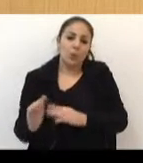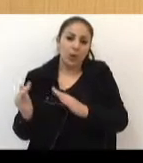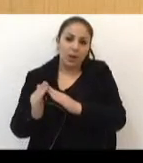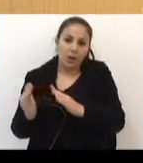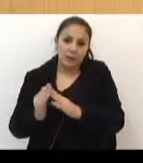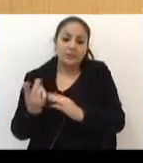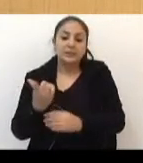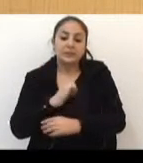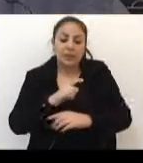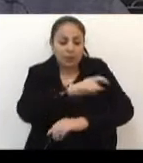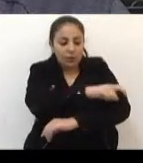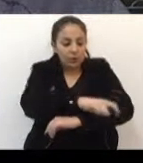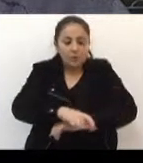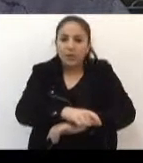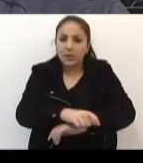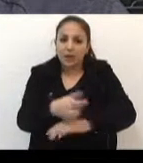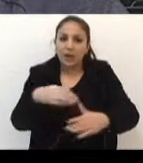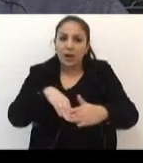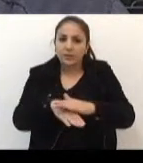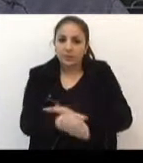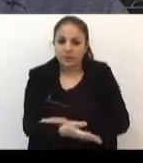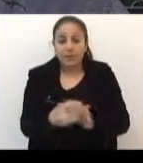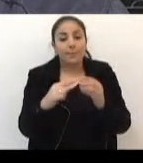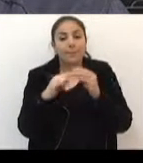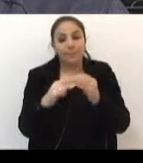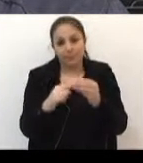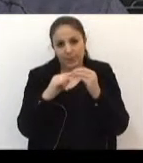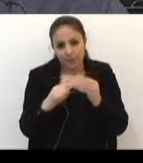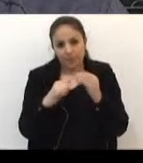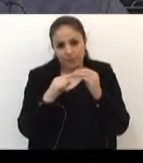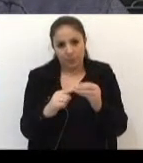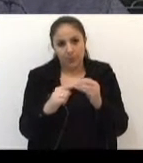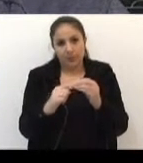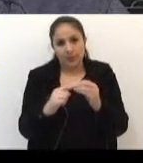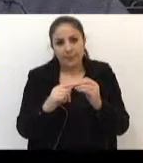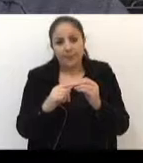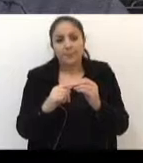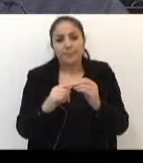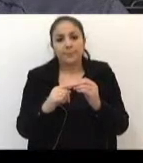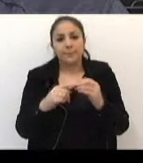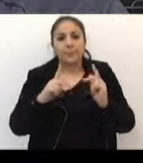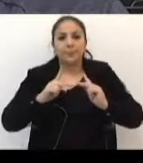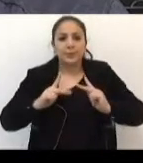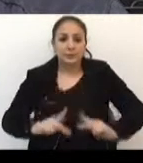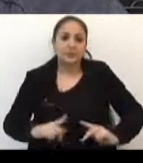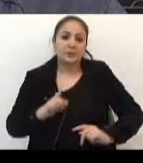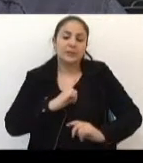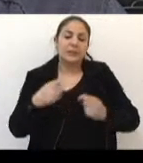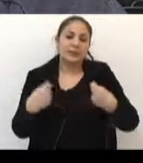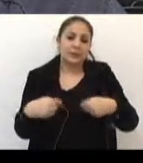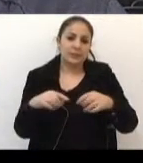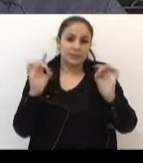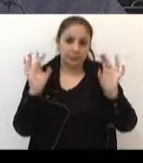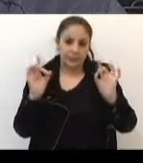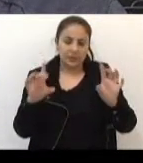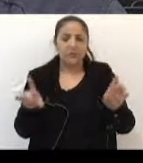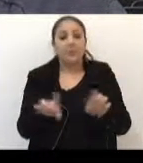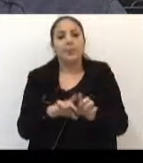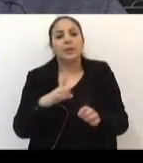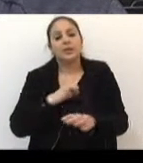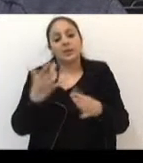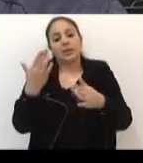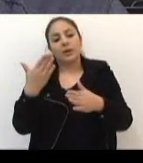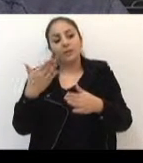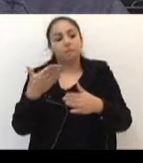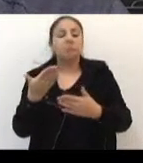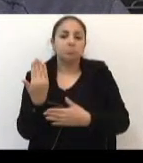necessidades especiais. Todo dia a Secretaria de Obras recebe a solicitação de autorização de aprovação de